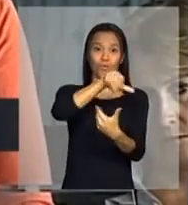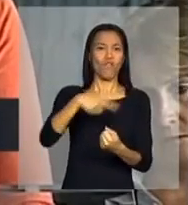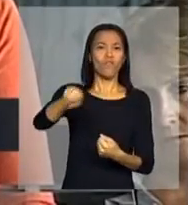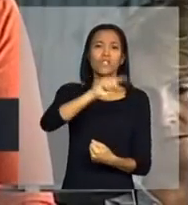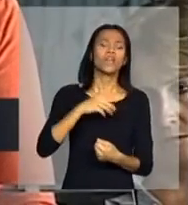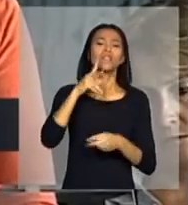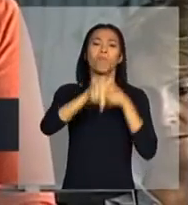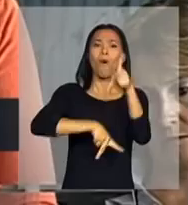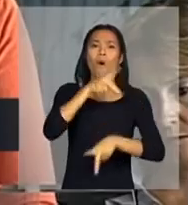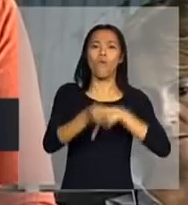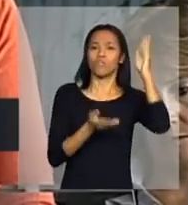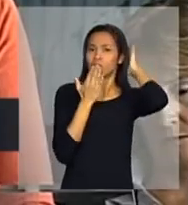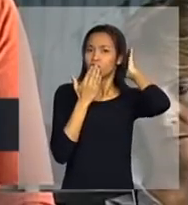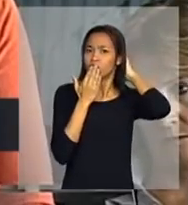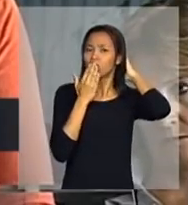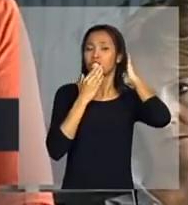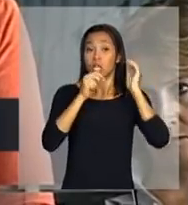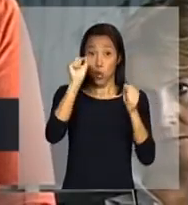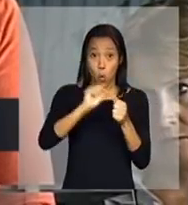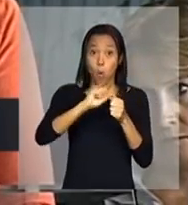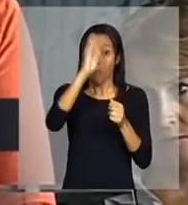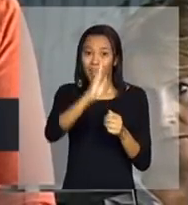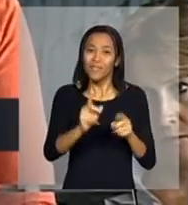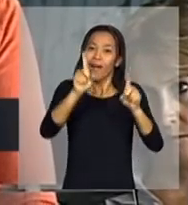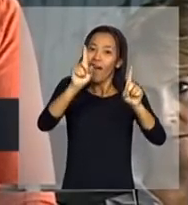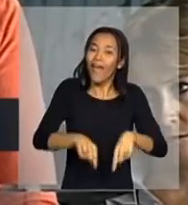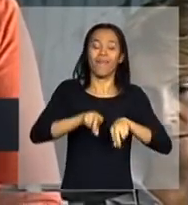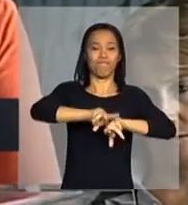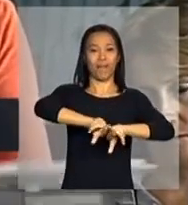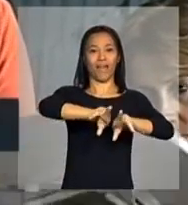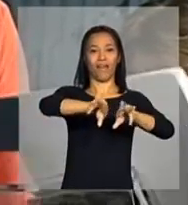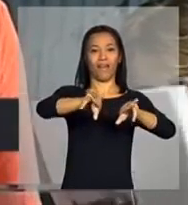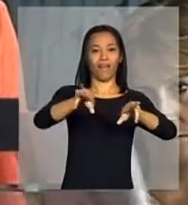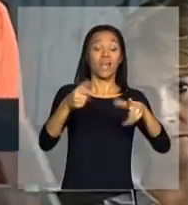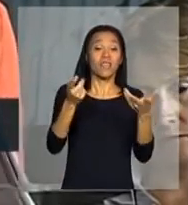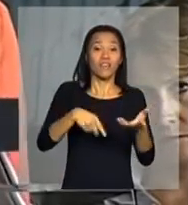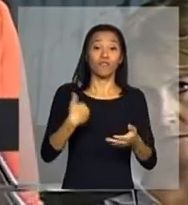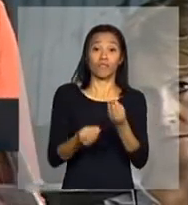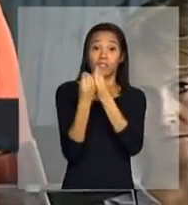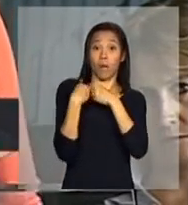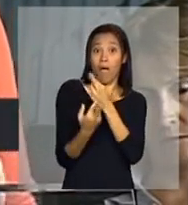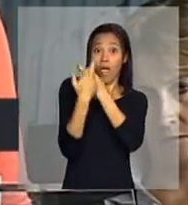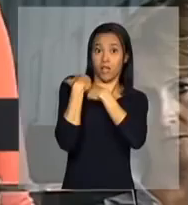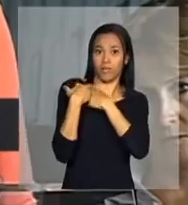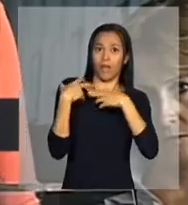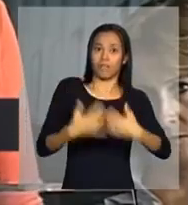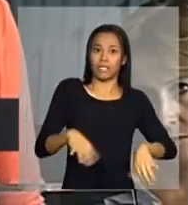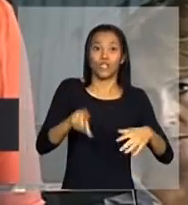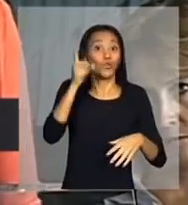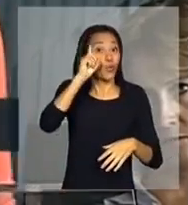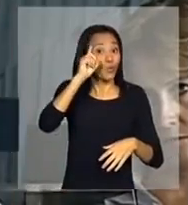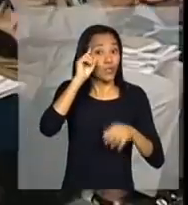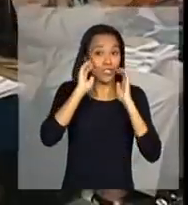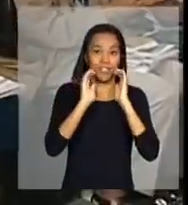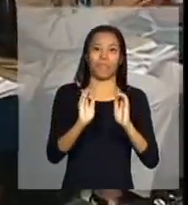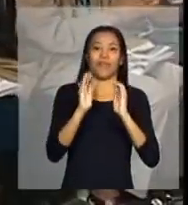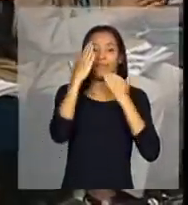povos indígenas, que fazem do Brasil o país que ele é e colocam a responsabilidade que nós temos todos os dias de cumprir. Muito